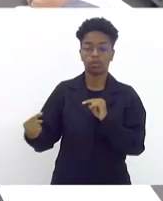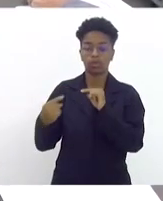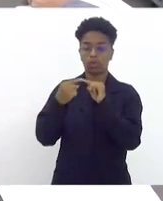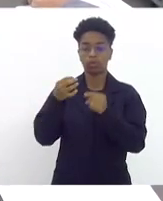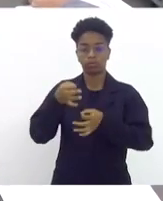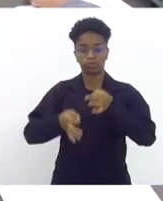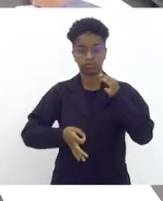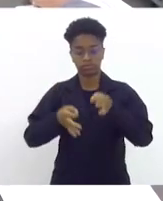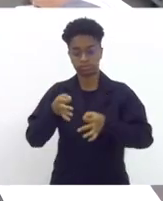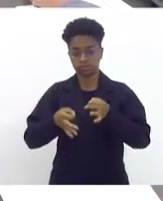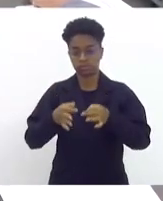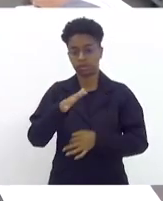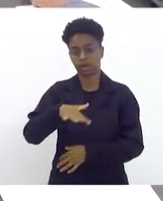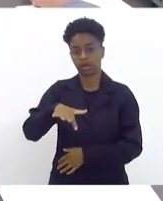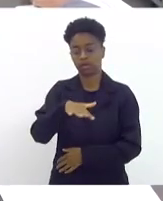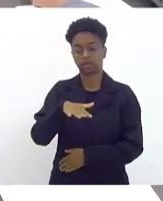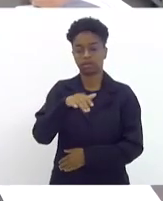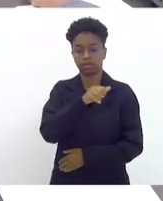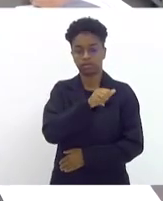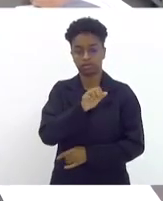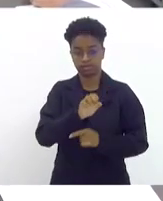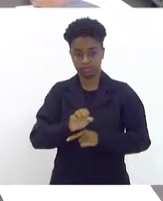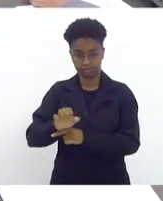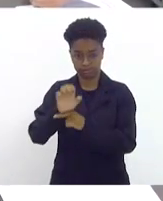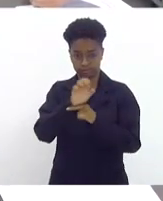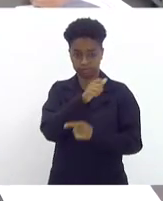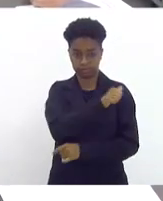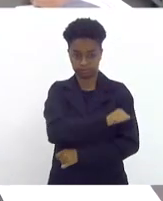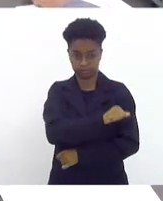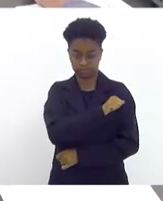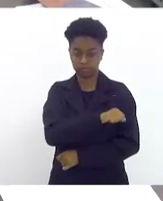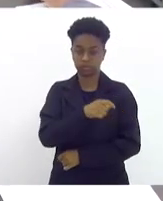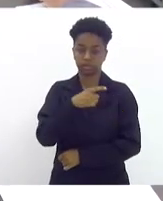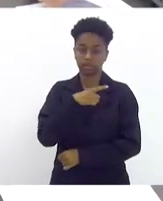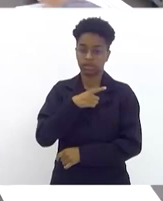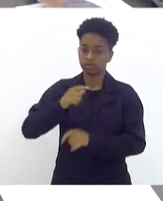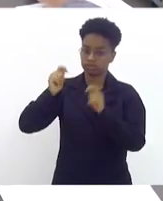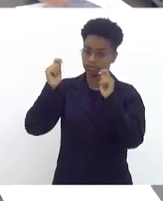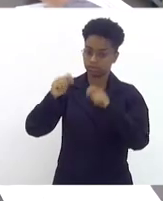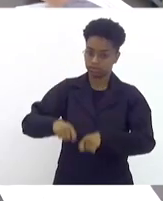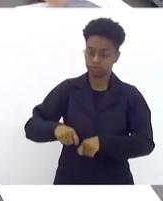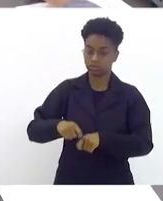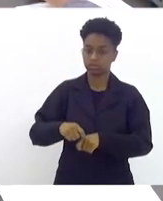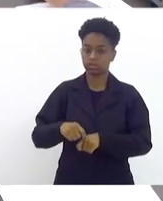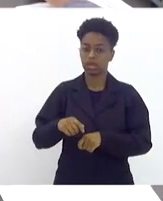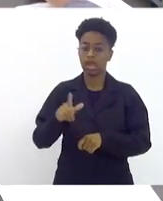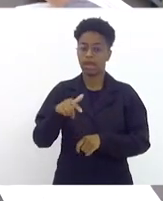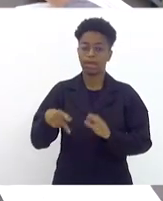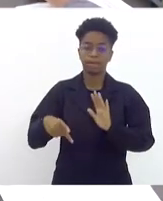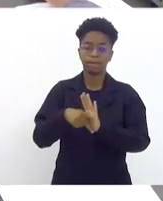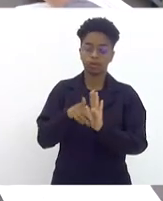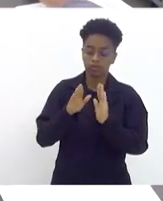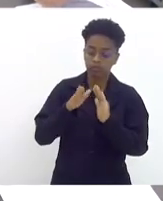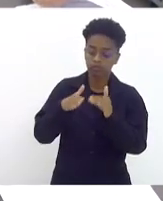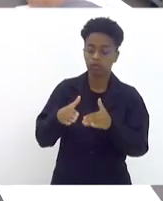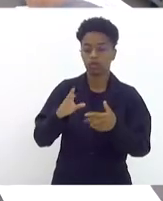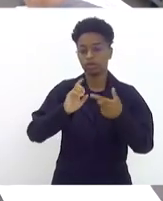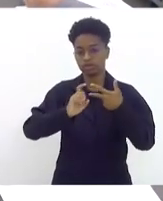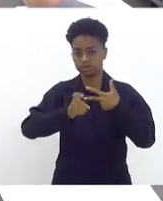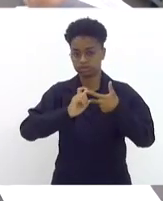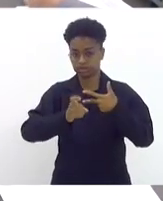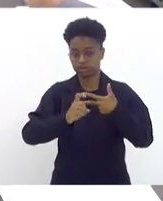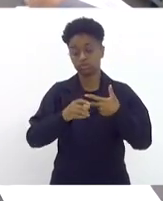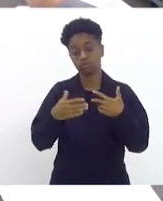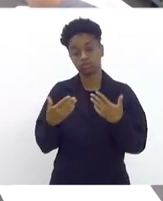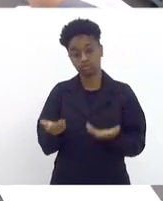ao Tribunal de Justiça do Estado do Rio de Janeiro a competência para a criação de fundos é privativa do Poder Executivo por